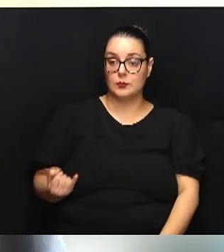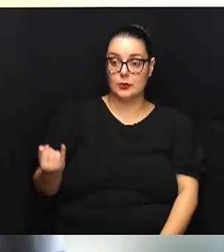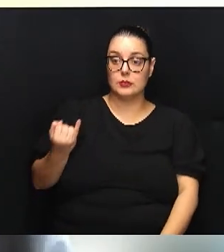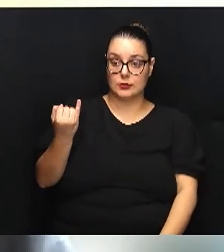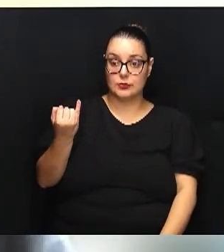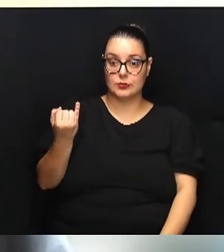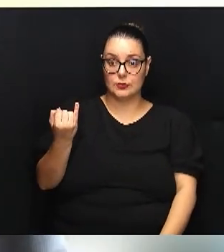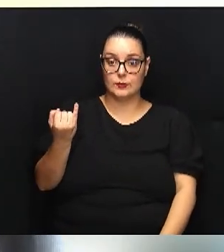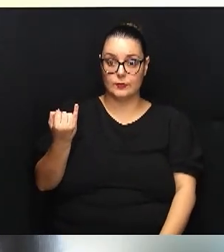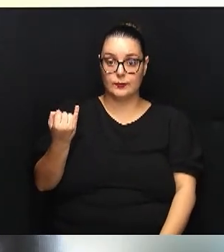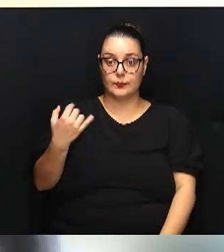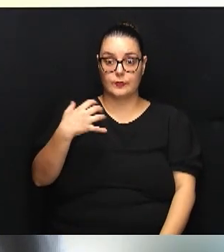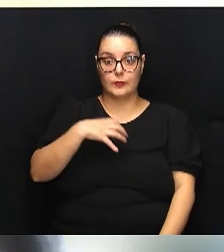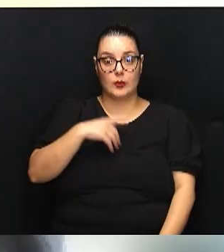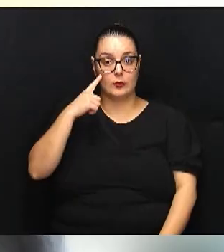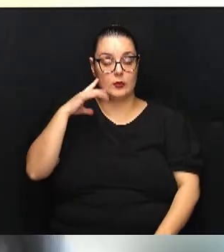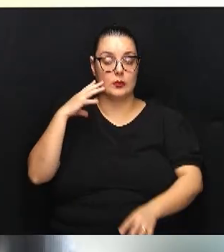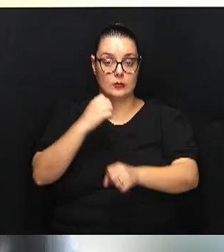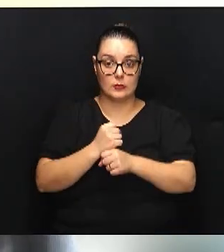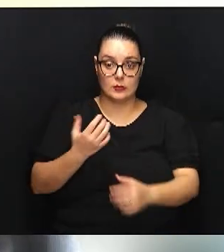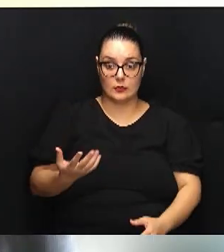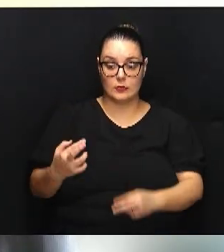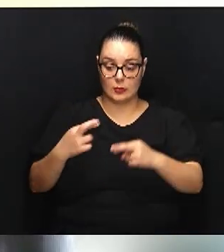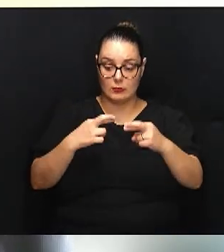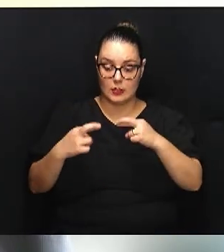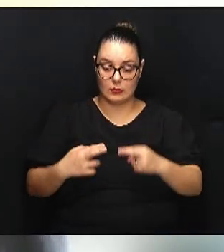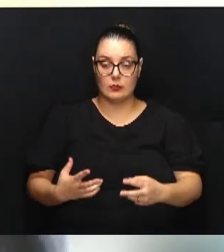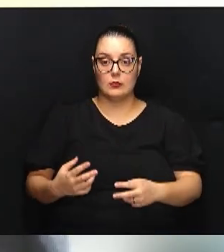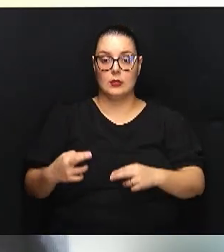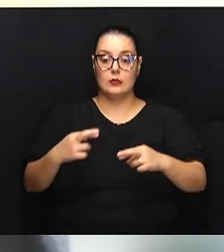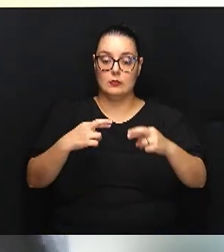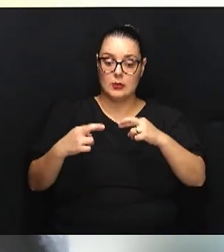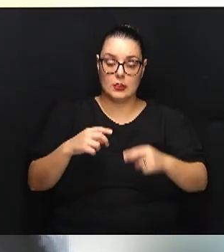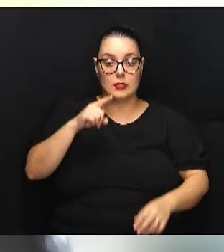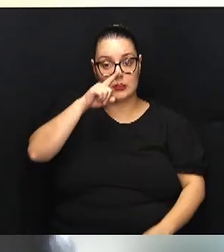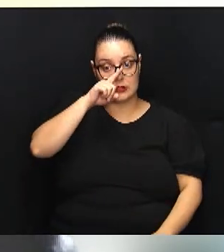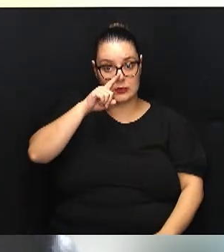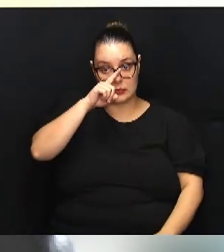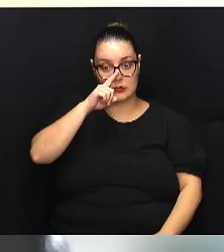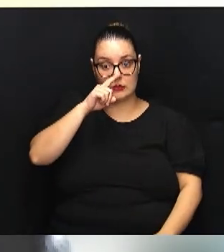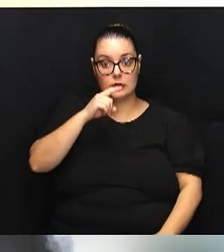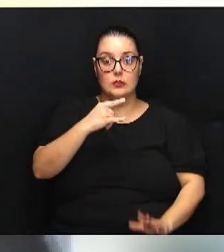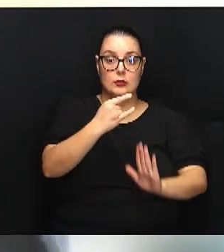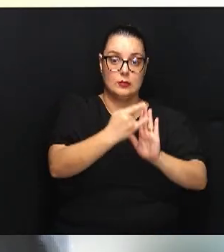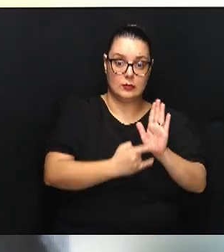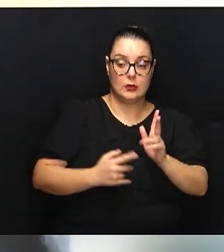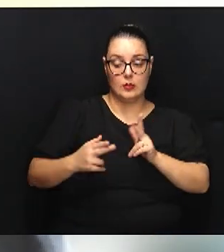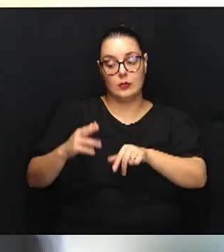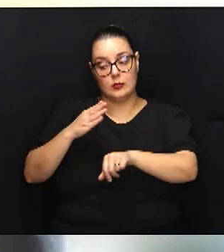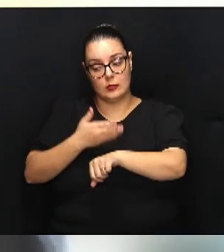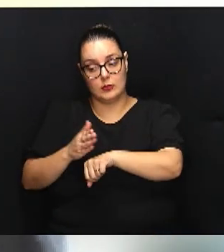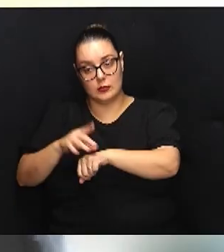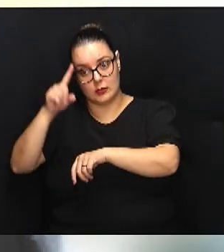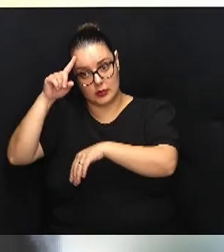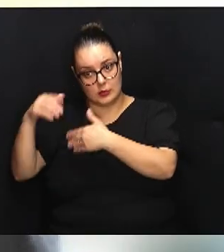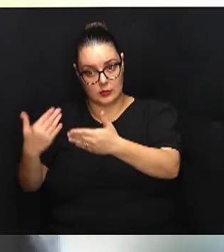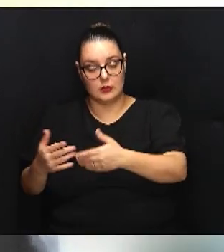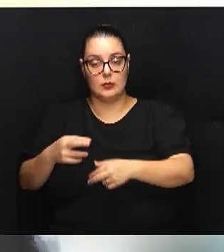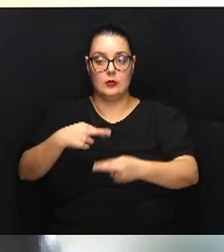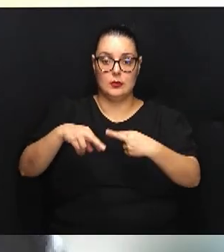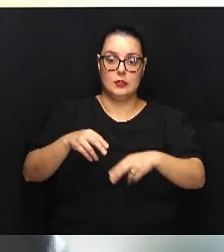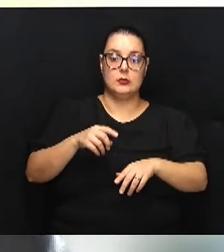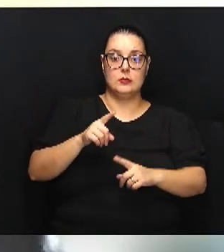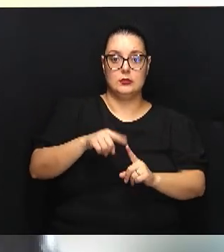nessa situação. Então, é importante, de uma forma geral, haver uma verificação, uma análise de risco, tanto documental